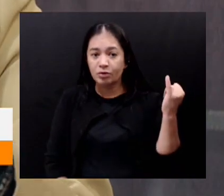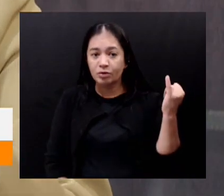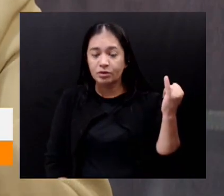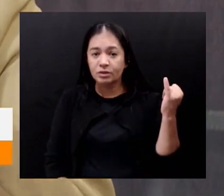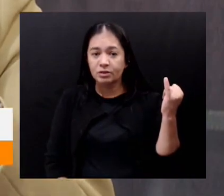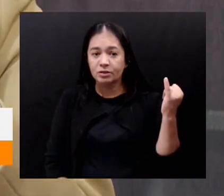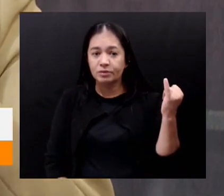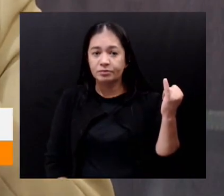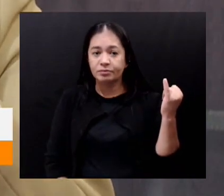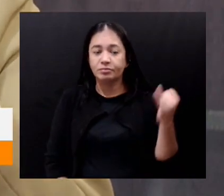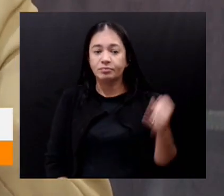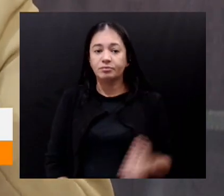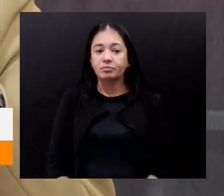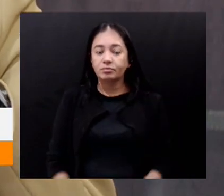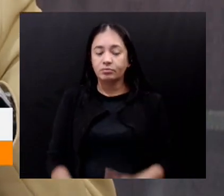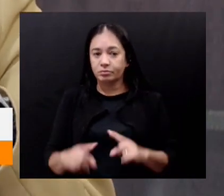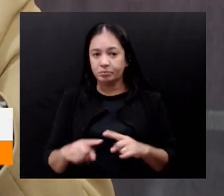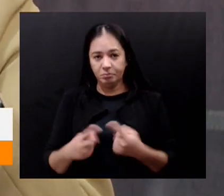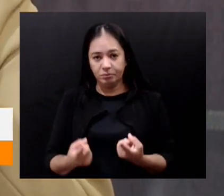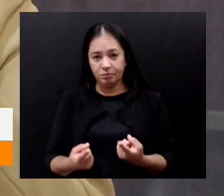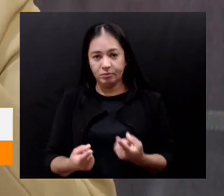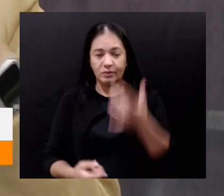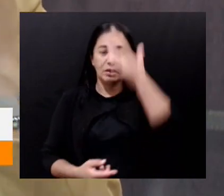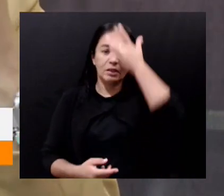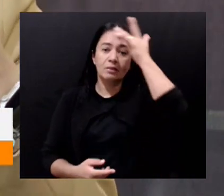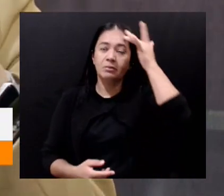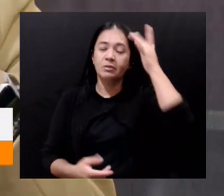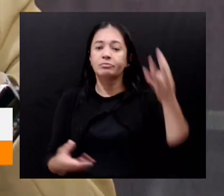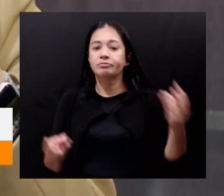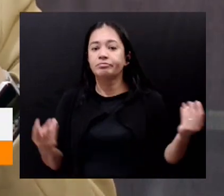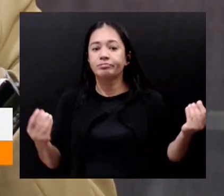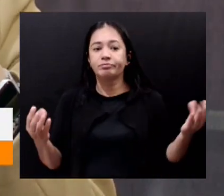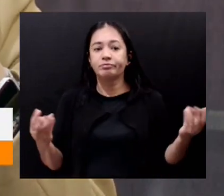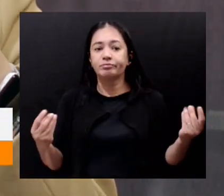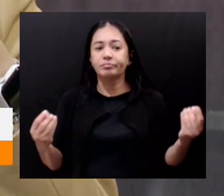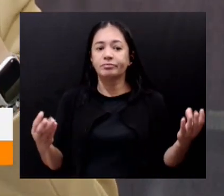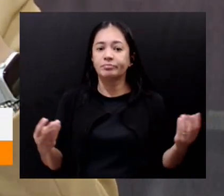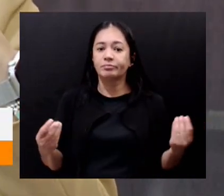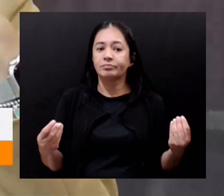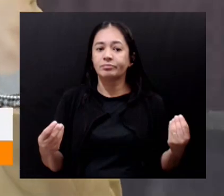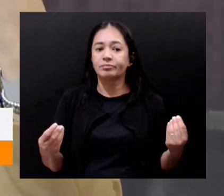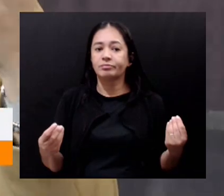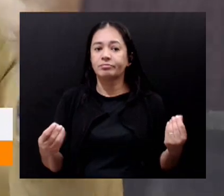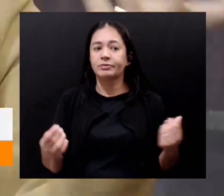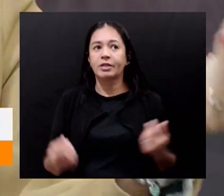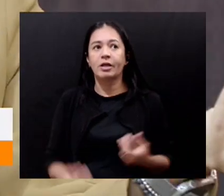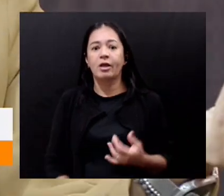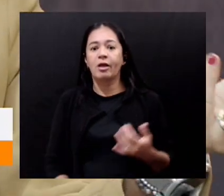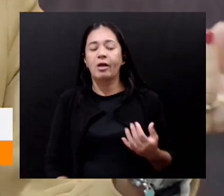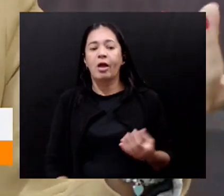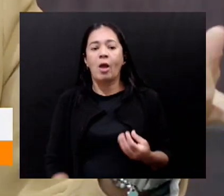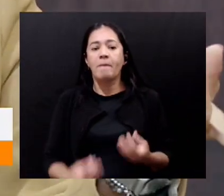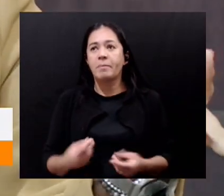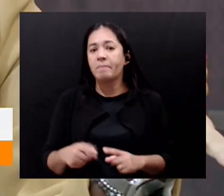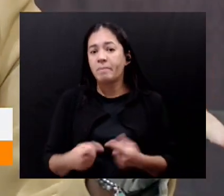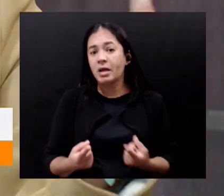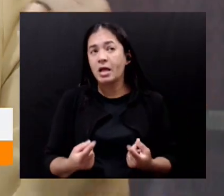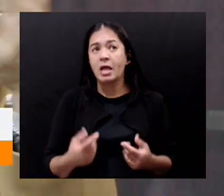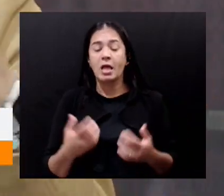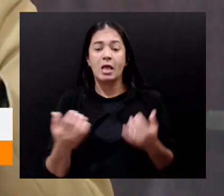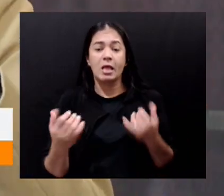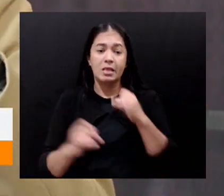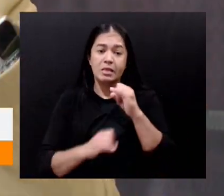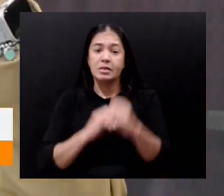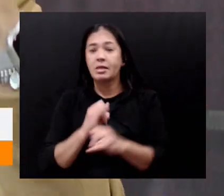nacionalidade. Uhum. Mas as pessoas, ouvem muita eu ouço muito isso: "Ah, mas na internet os bisnetos falam que